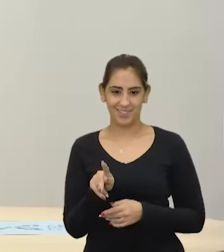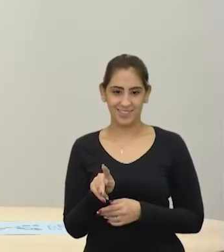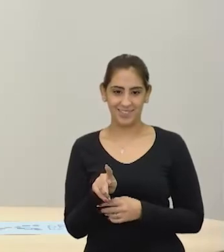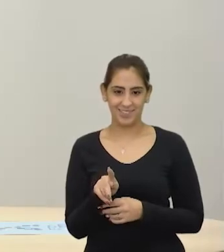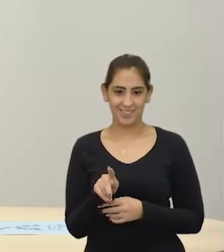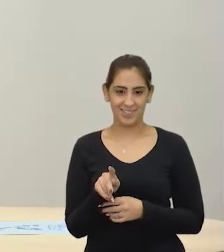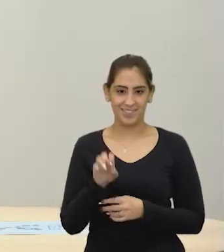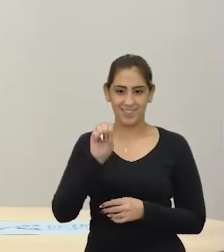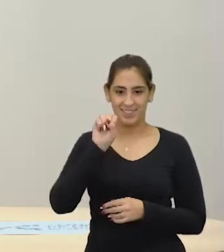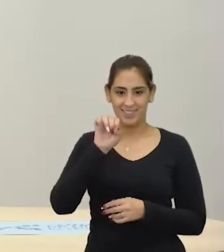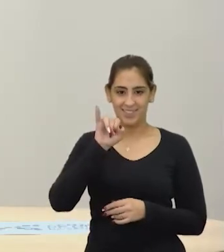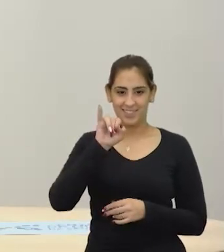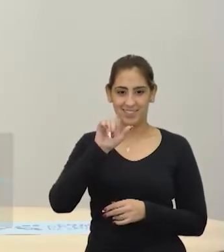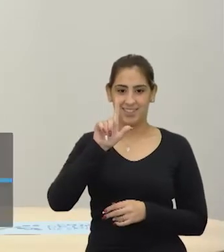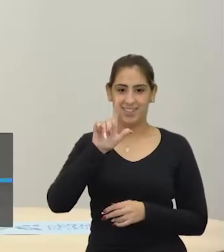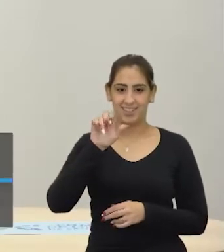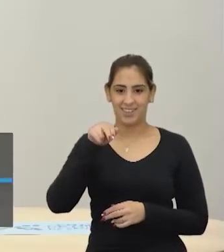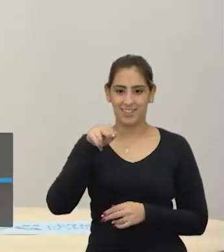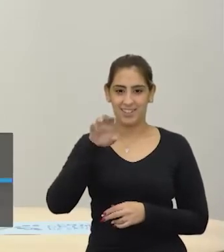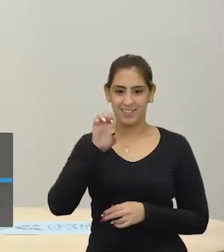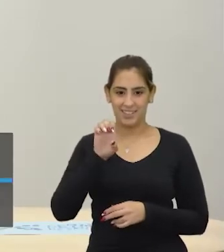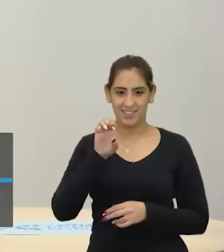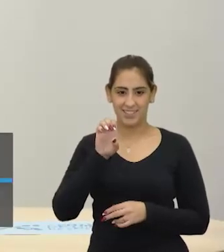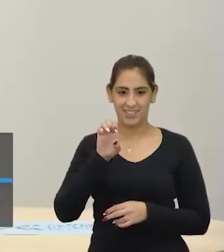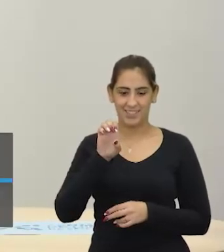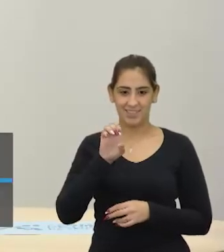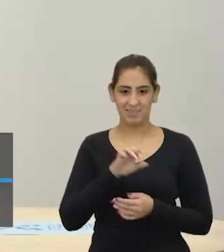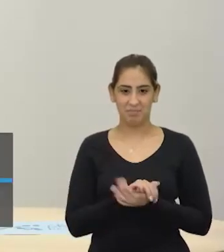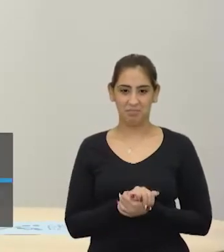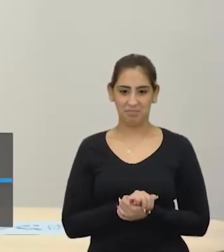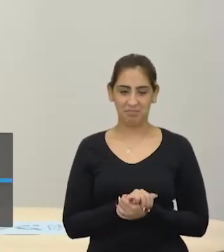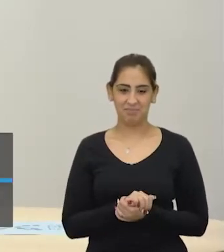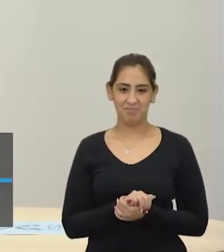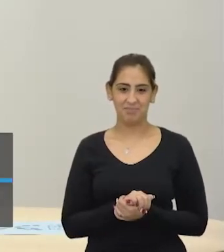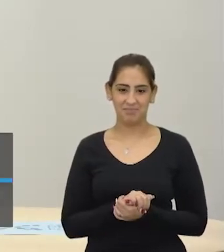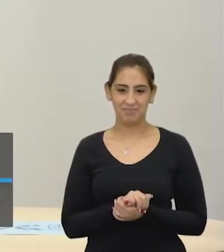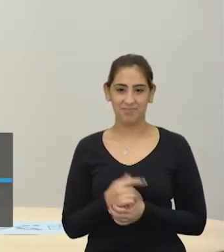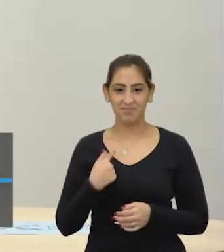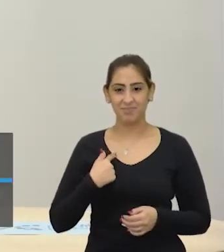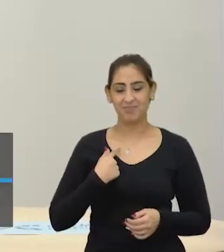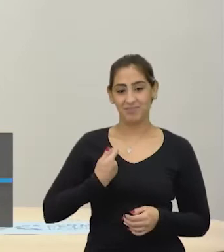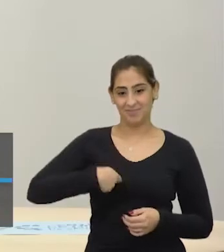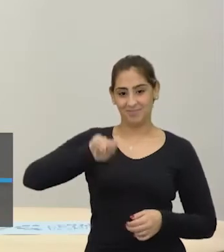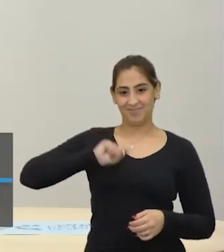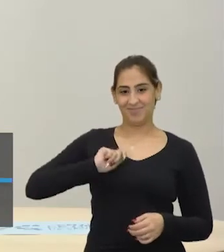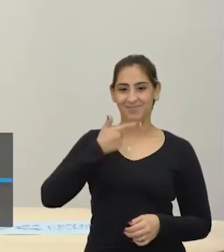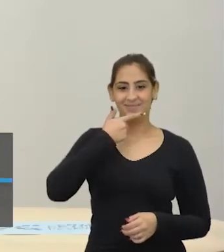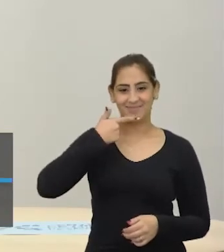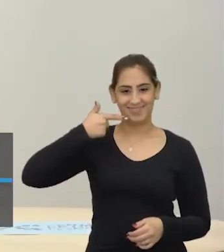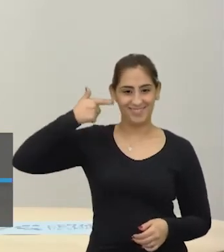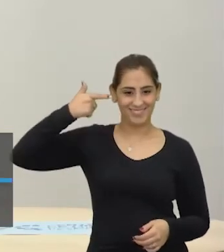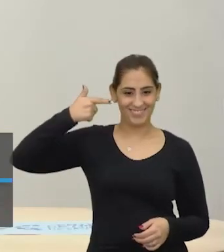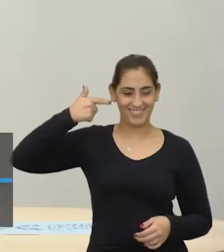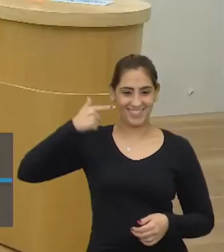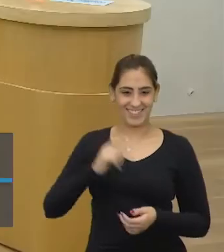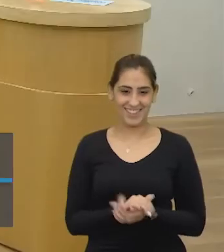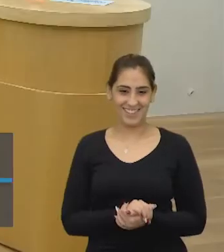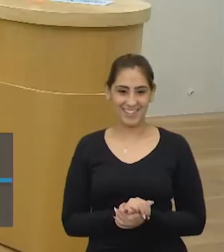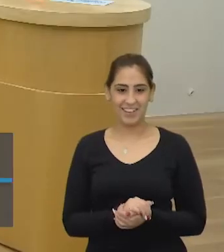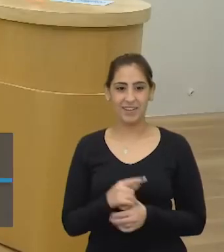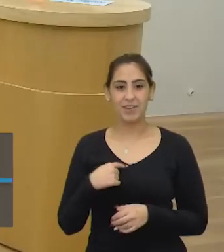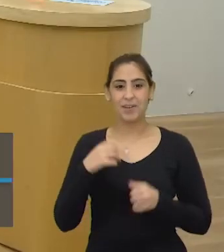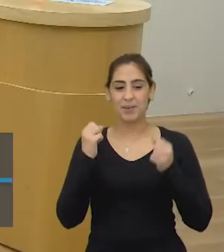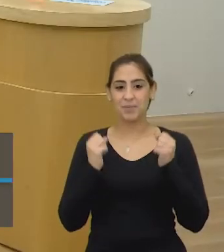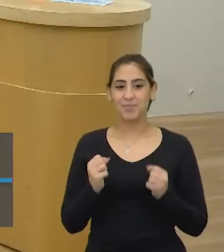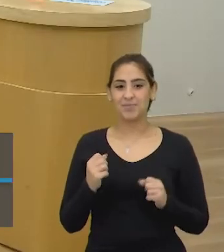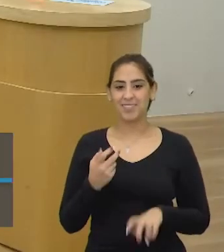nome é Silene, né? S-I-L-N-E, né? Silene. Uhum. Aí meu sinal é o sorriso. Se tiver alguma coisa errada, ela pode falar